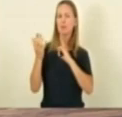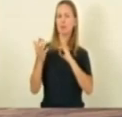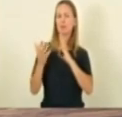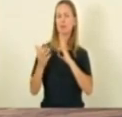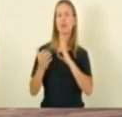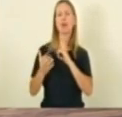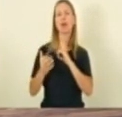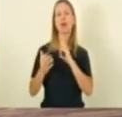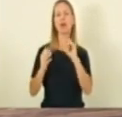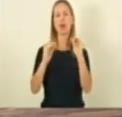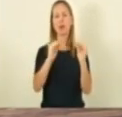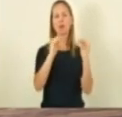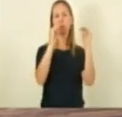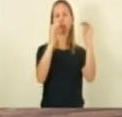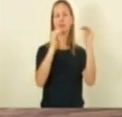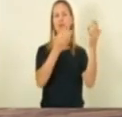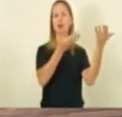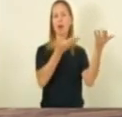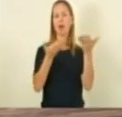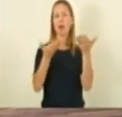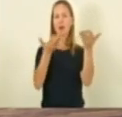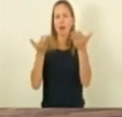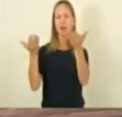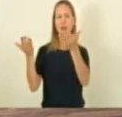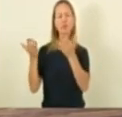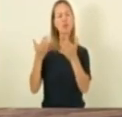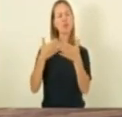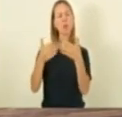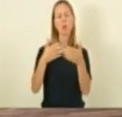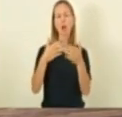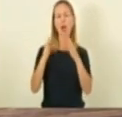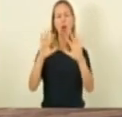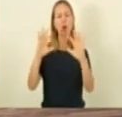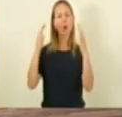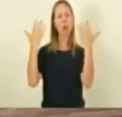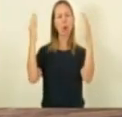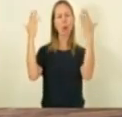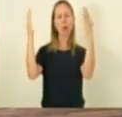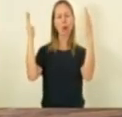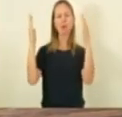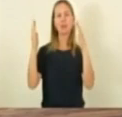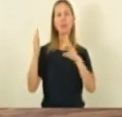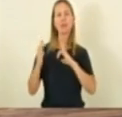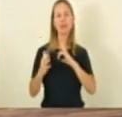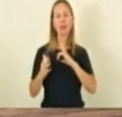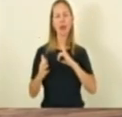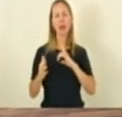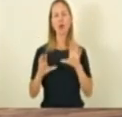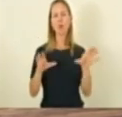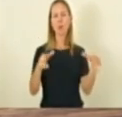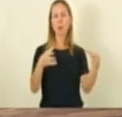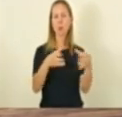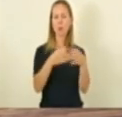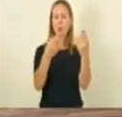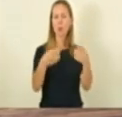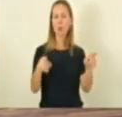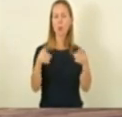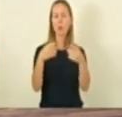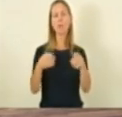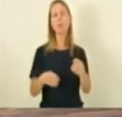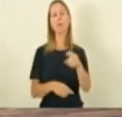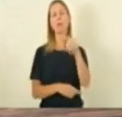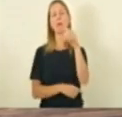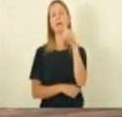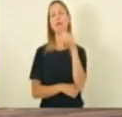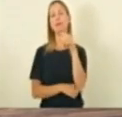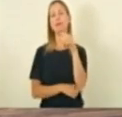mais diversas, em todo tipo de comemoração importante, lá está a nossa lira mateense, a nossa orquestra